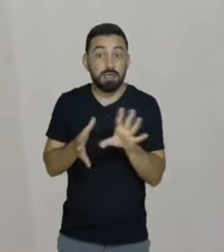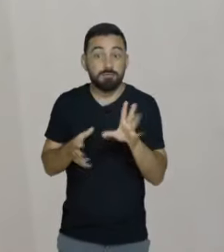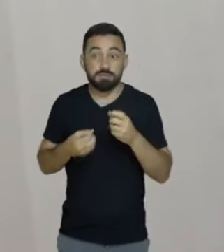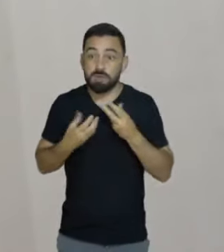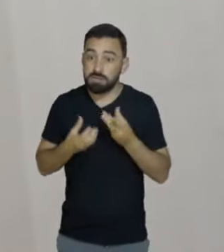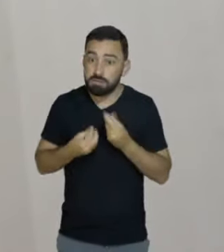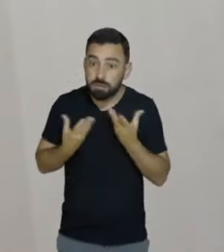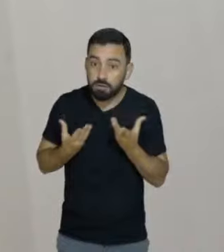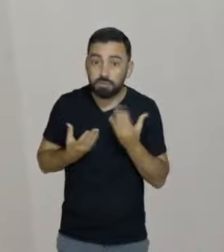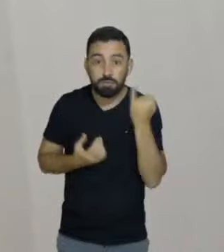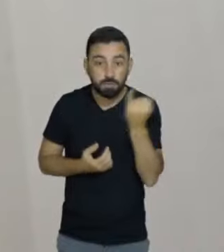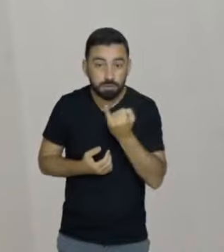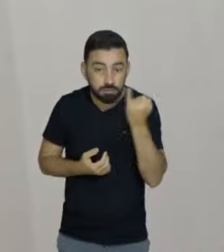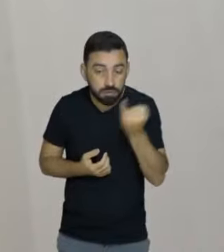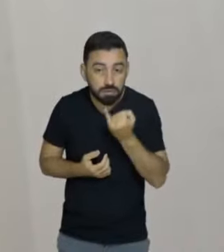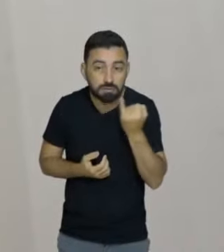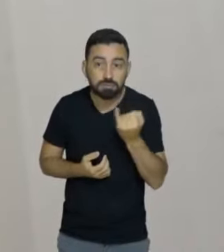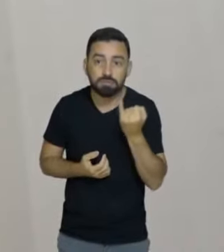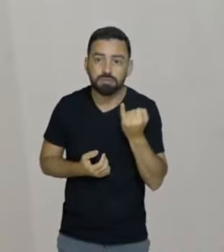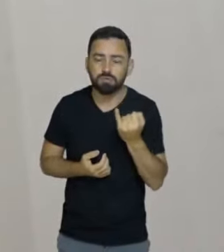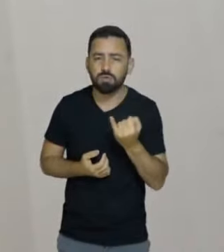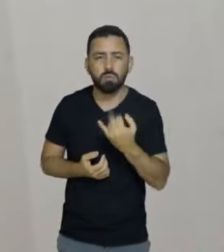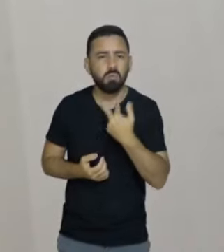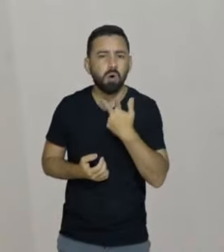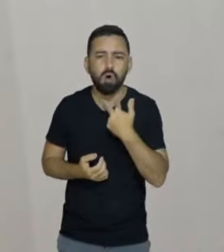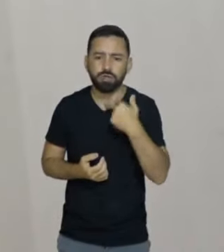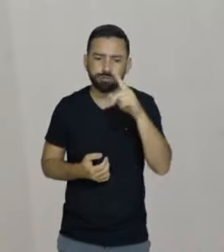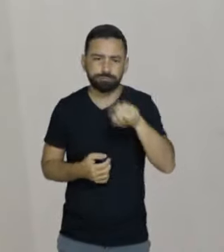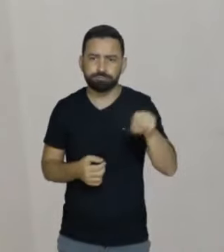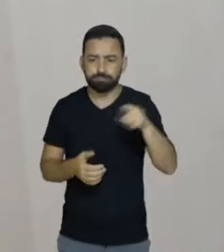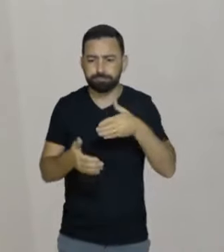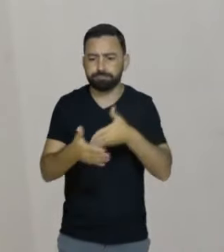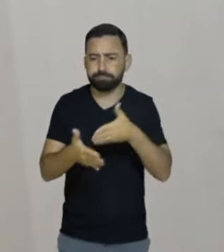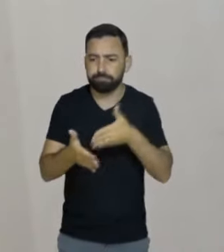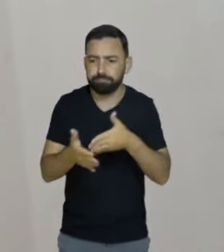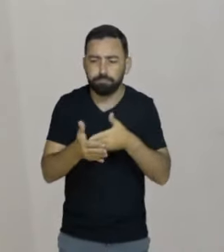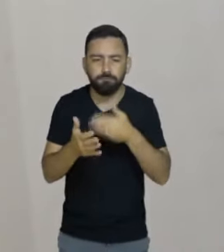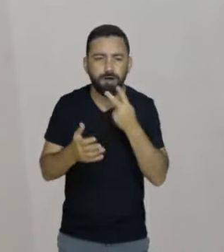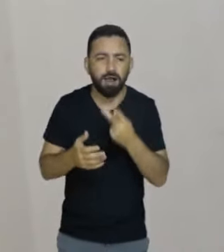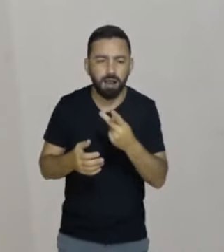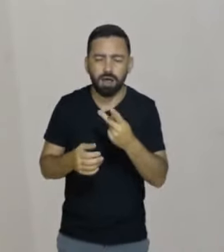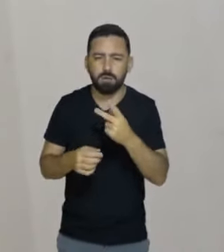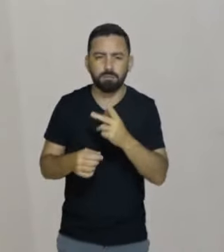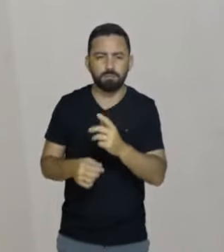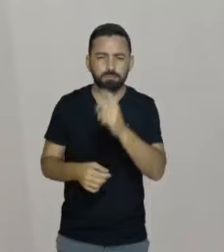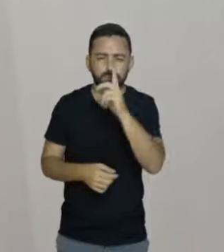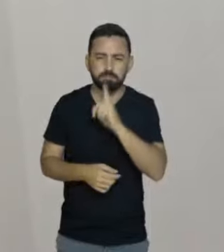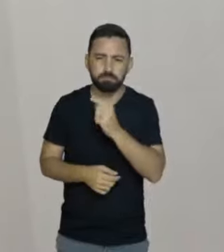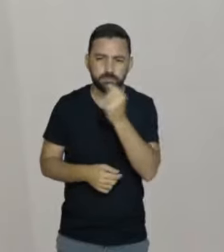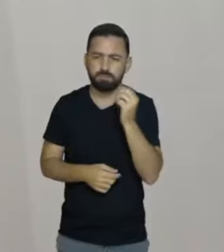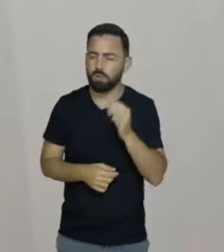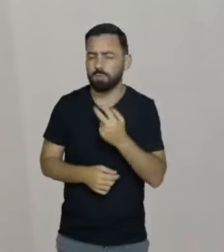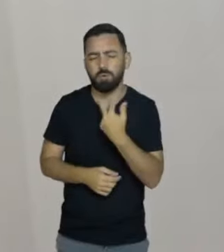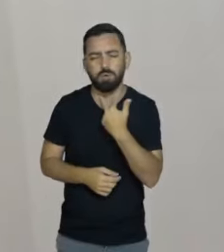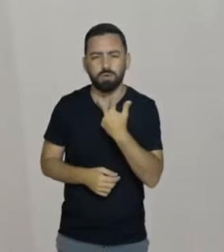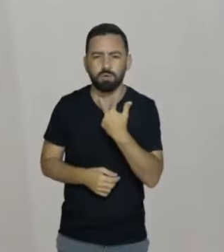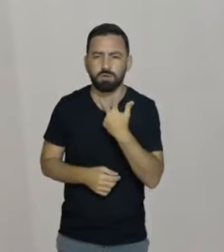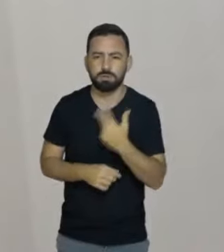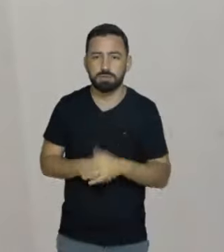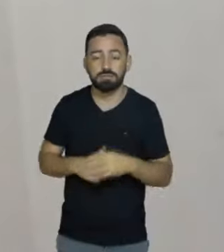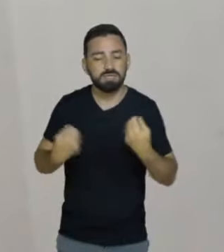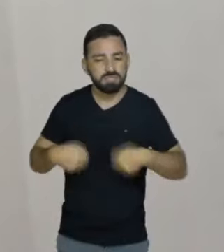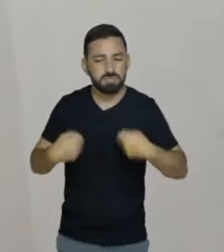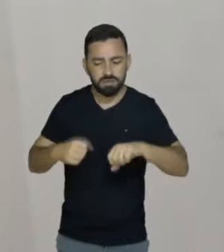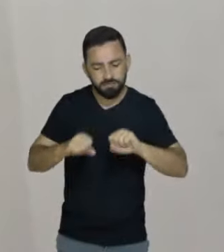fundamental, do qual não podemos abrir mão, deputado Massocco. É hora de defendermos esse direito com todas as